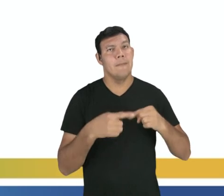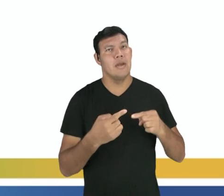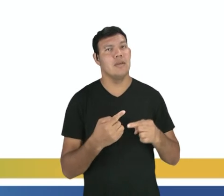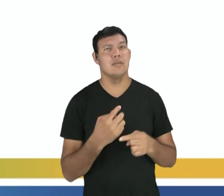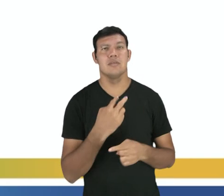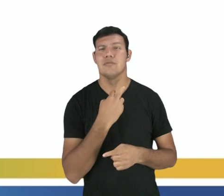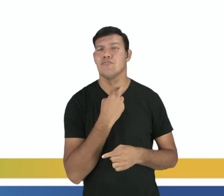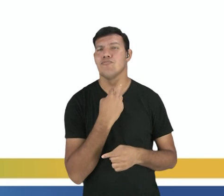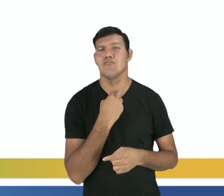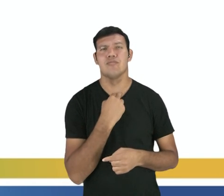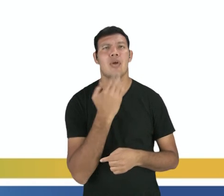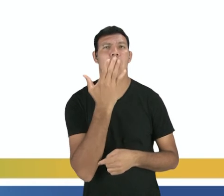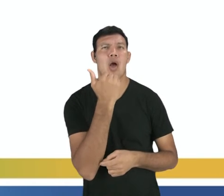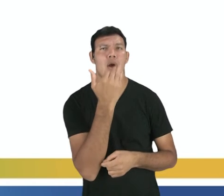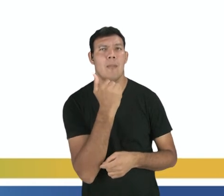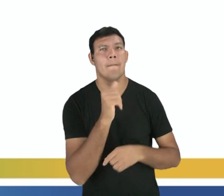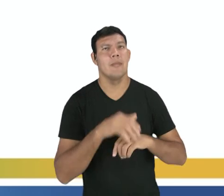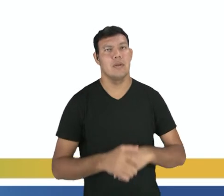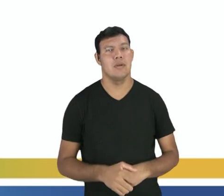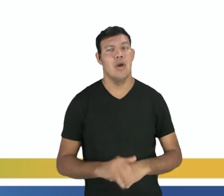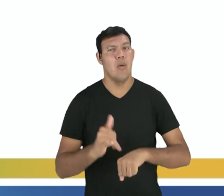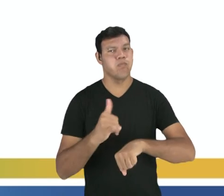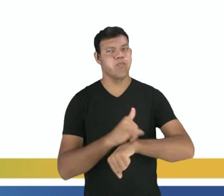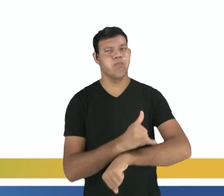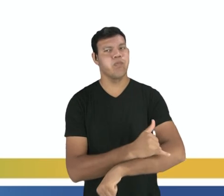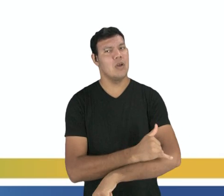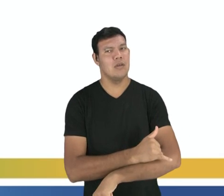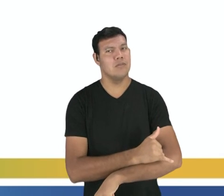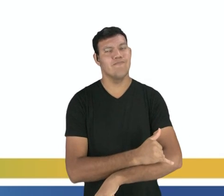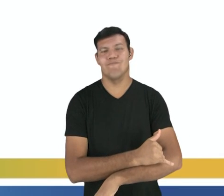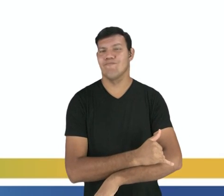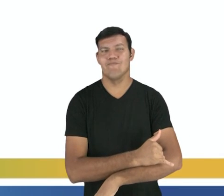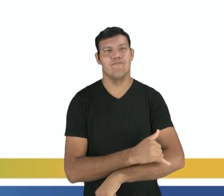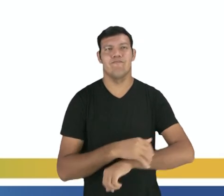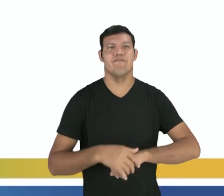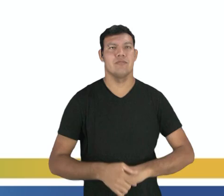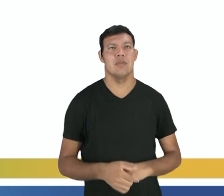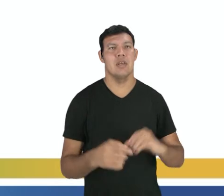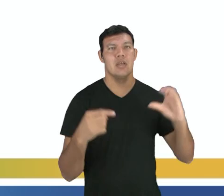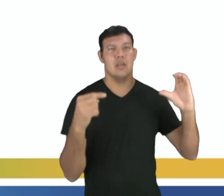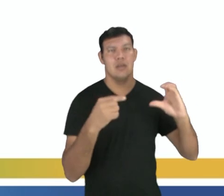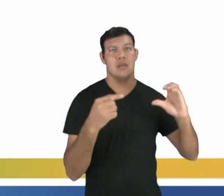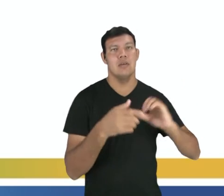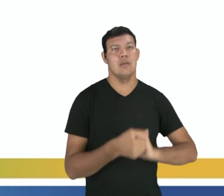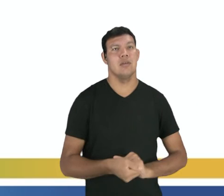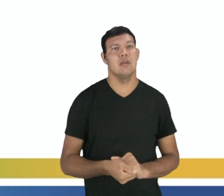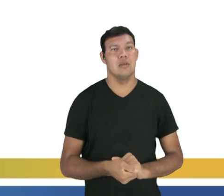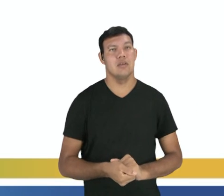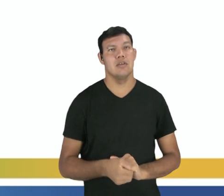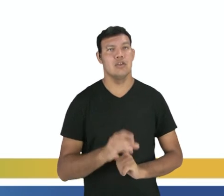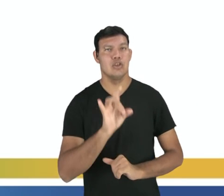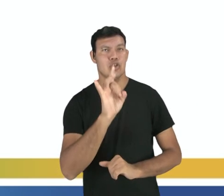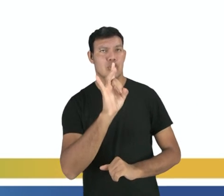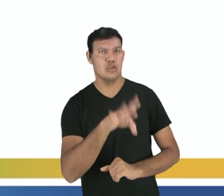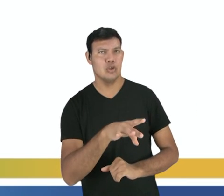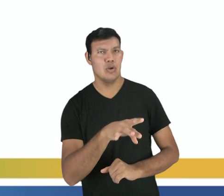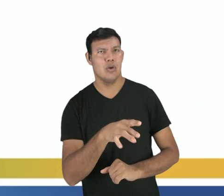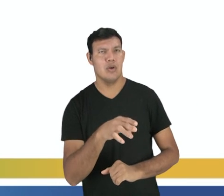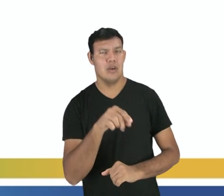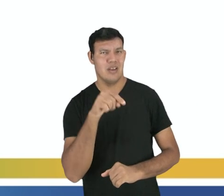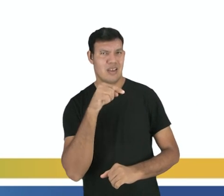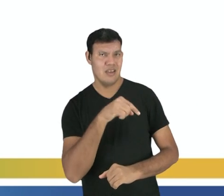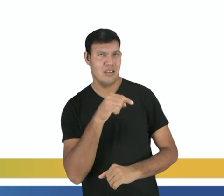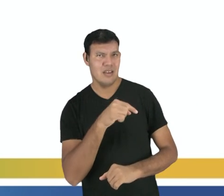estas e a não ser que existam outras as cartas que deverão ser entregues. E agora, minha